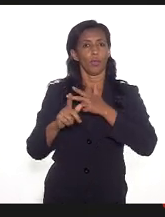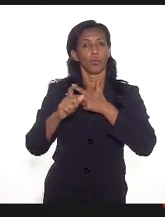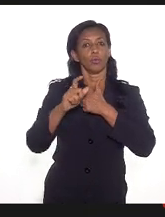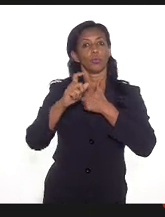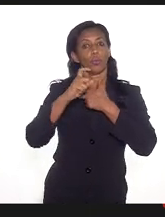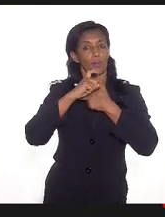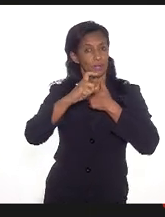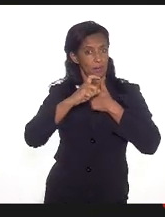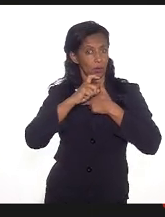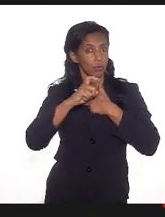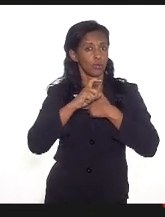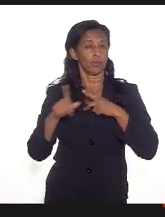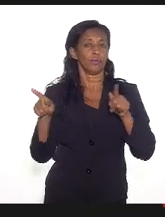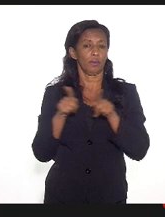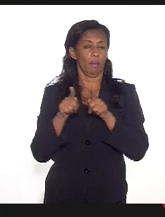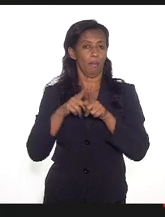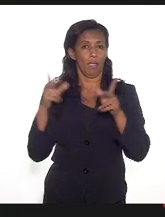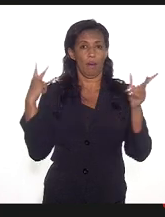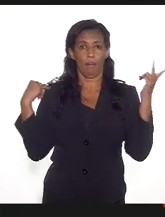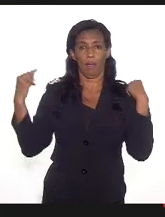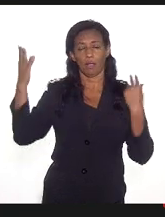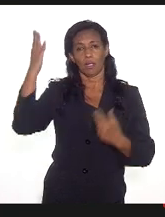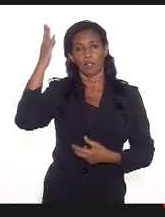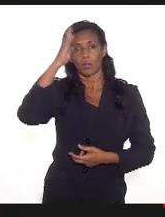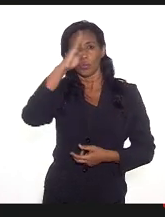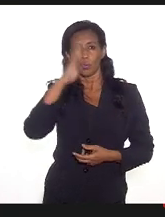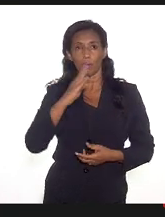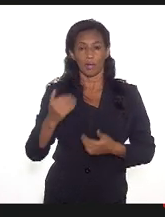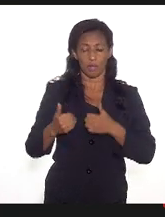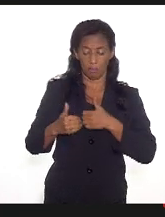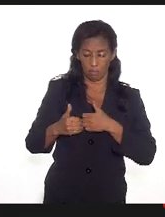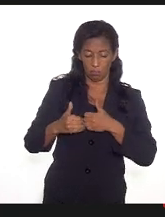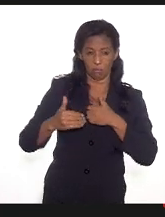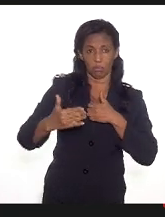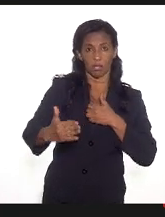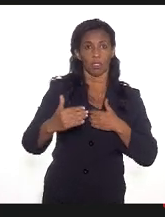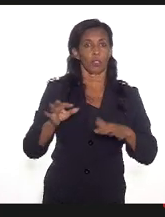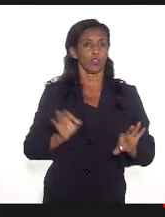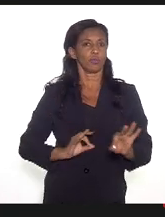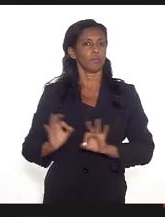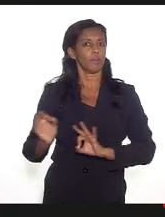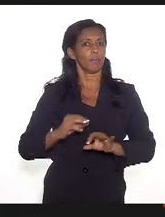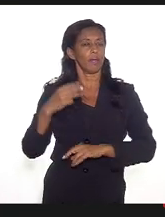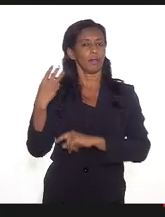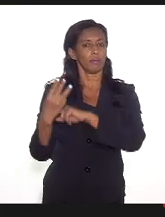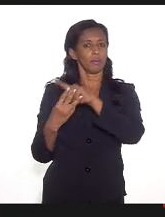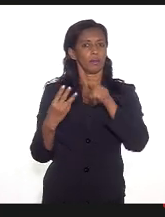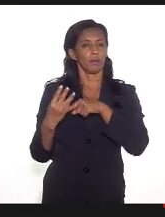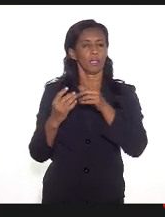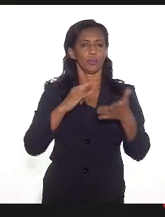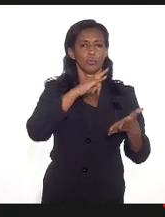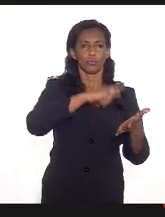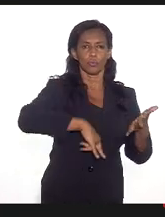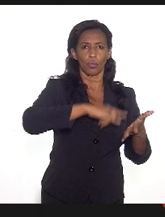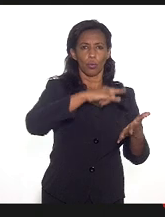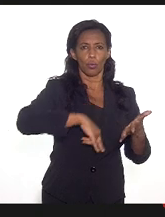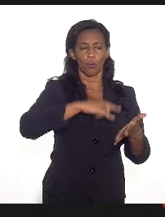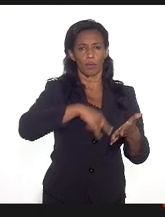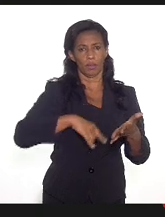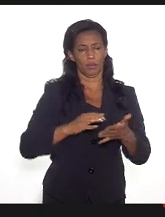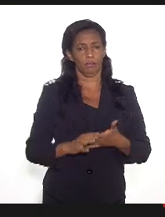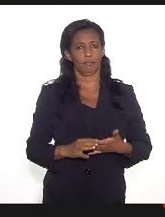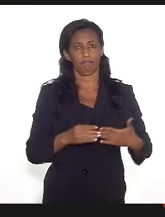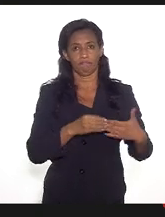Executivo, a Marinha do Brasil, e a partir daí nós preparamos três documentos de